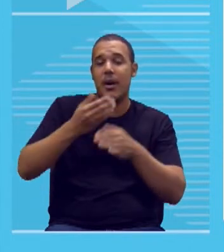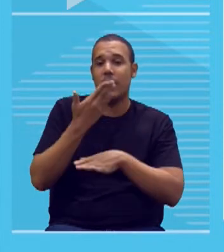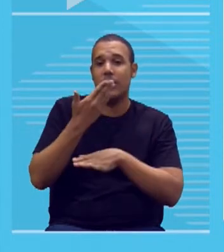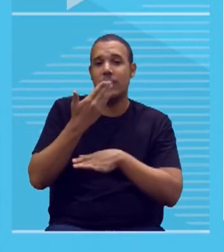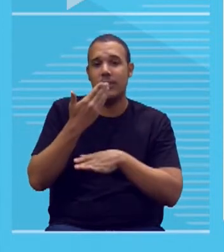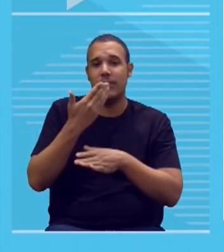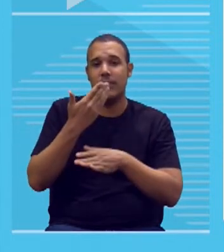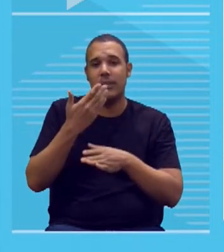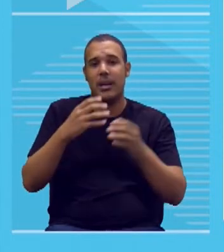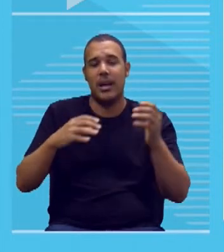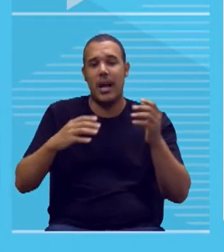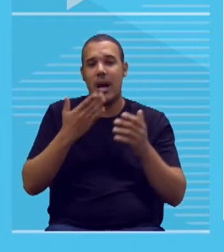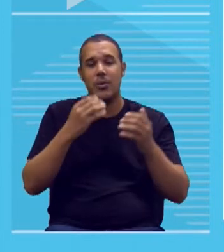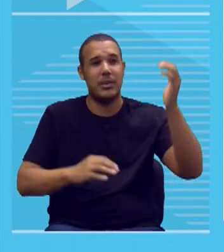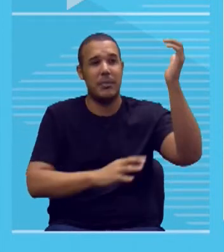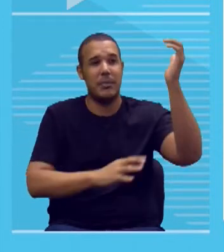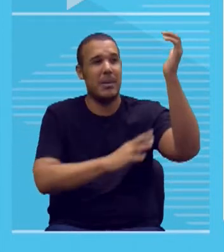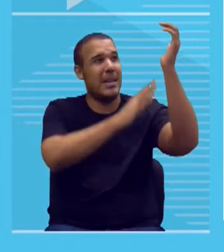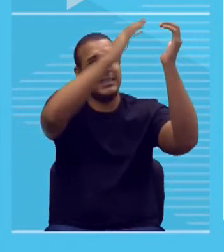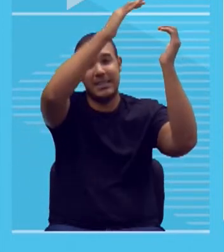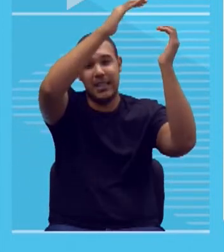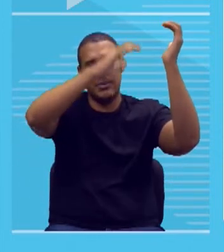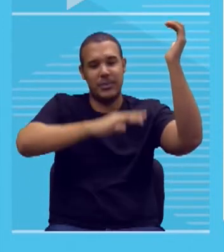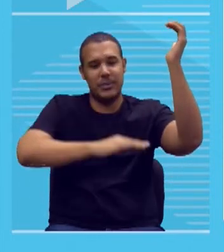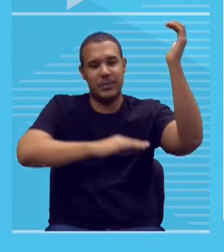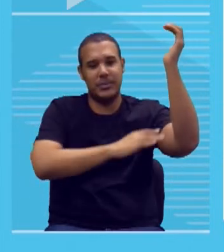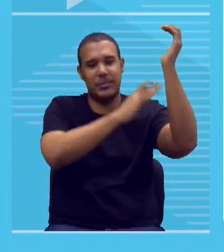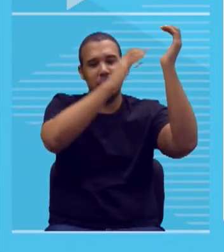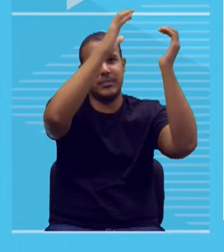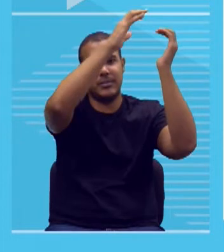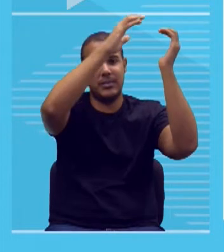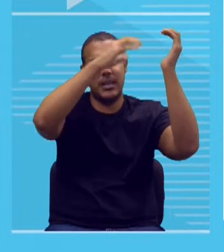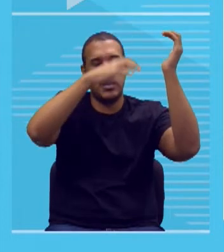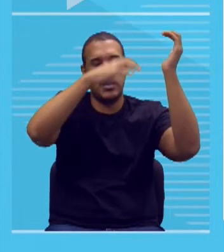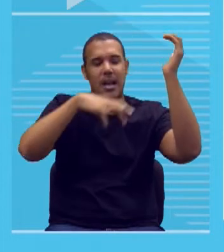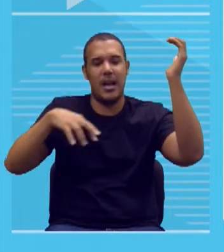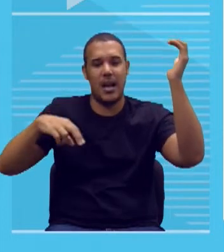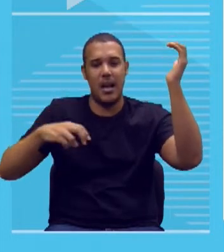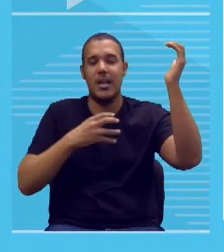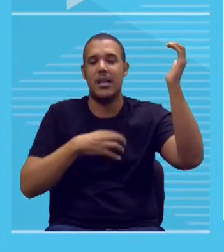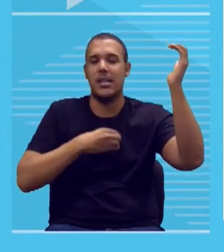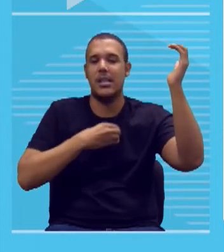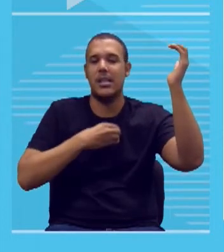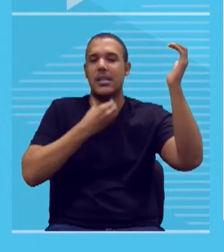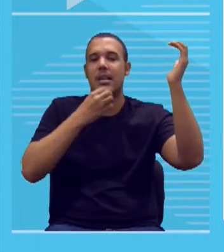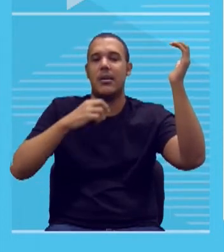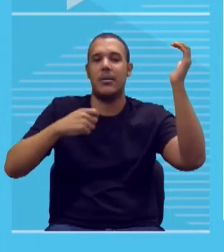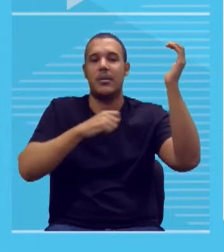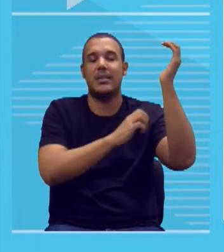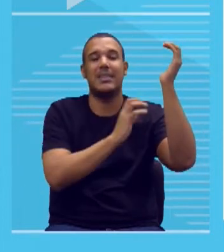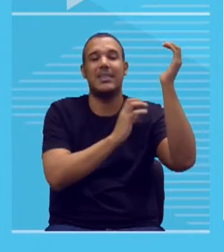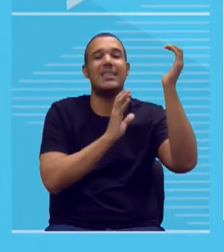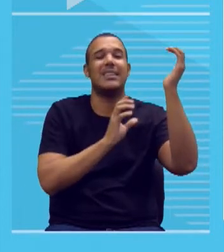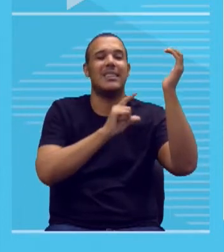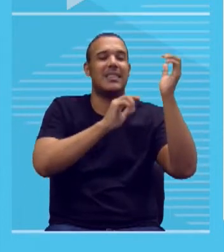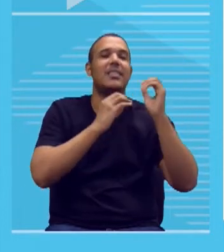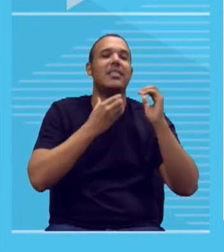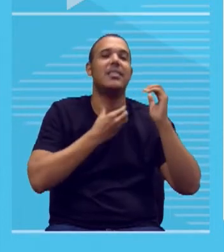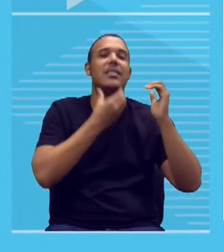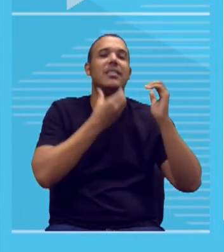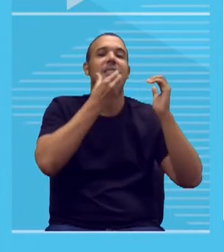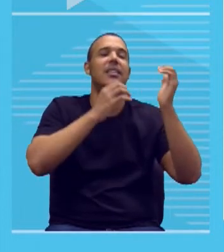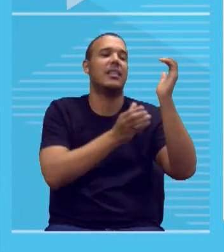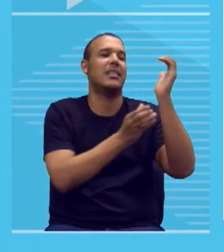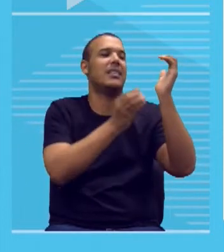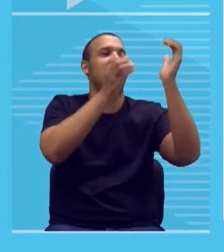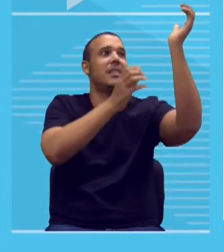a comida disponível agora tá mais alta e aí a girafinha vai lá e tem que usar o pescoço